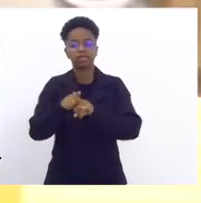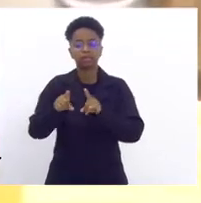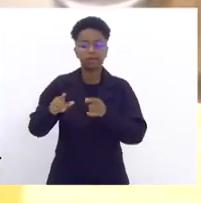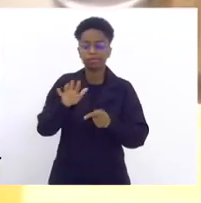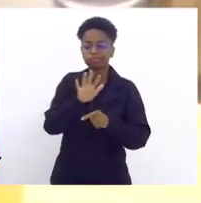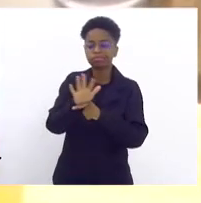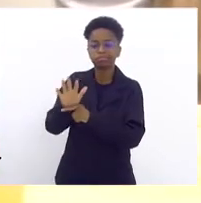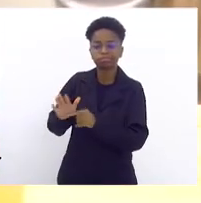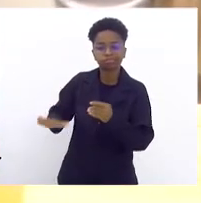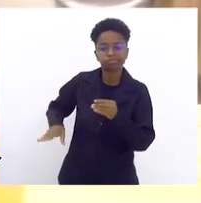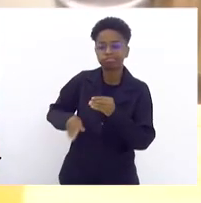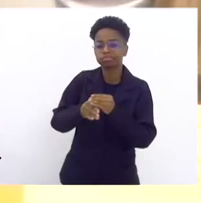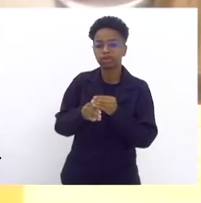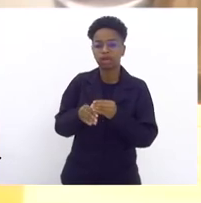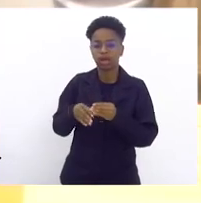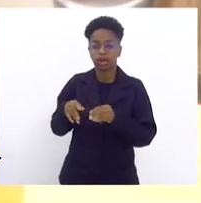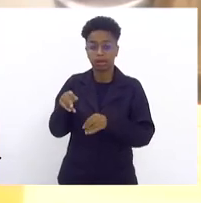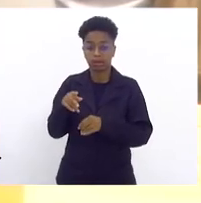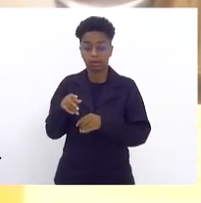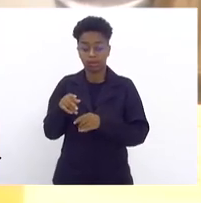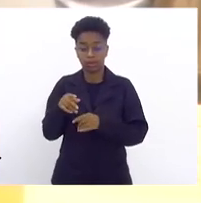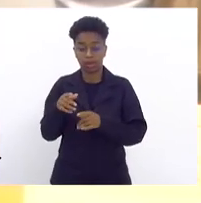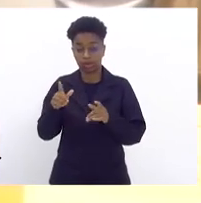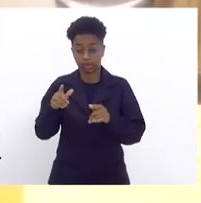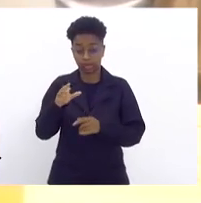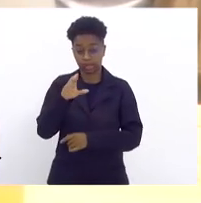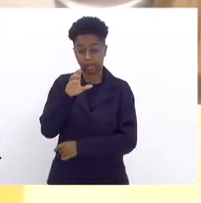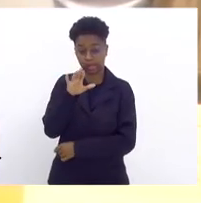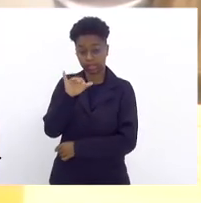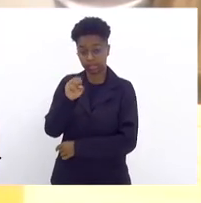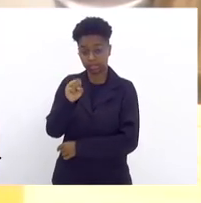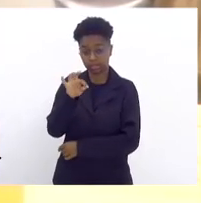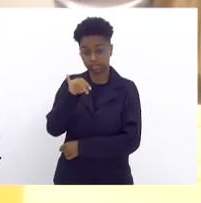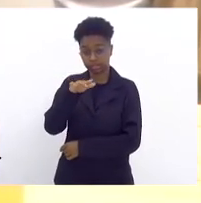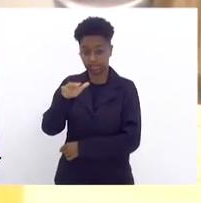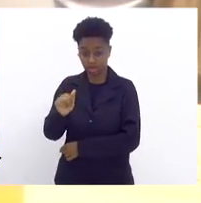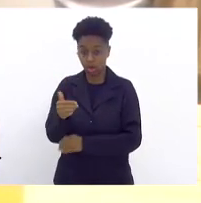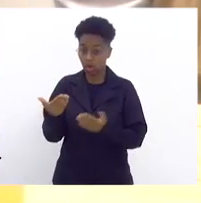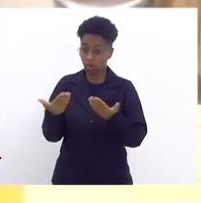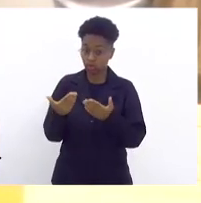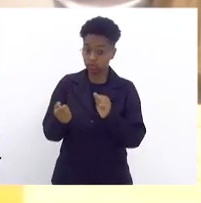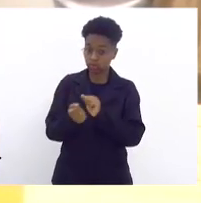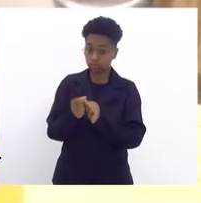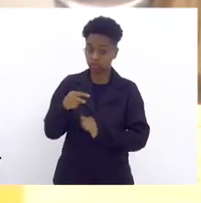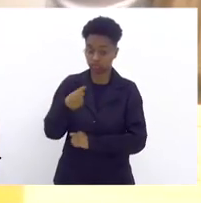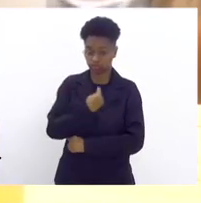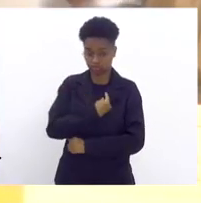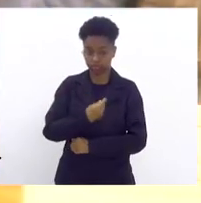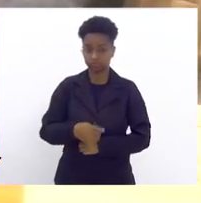a promotora de Justiça Doutora Cristina do Rego Monteiro que está presente conosco aqui hoje